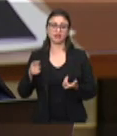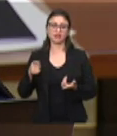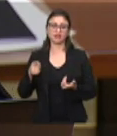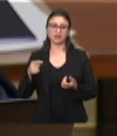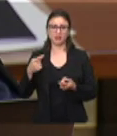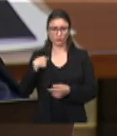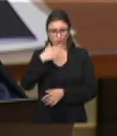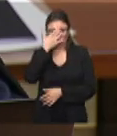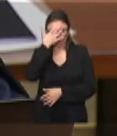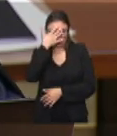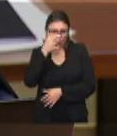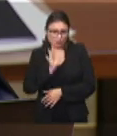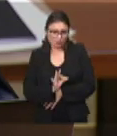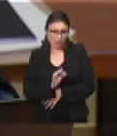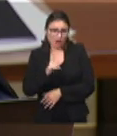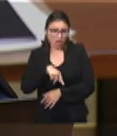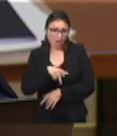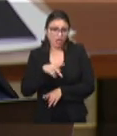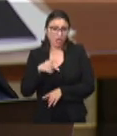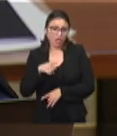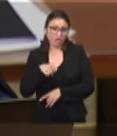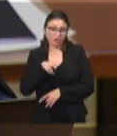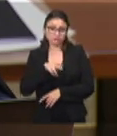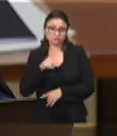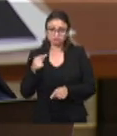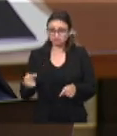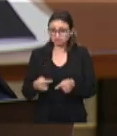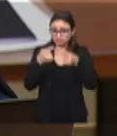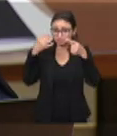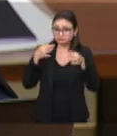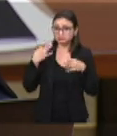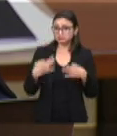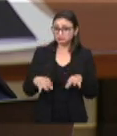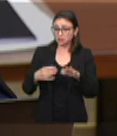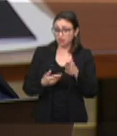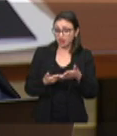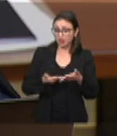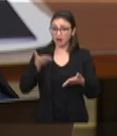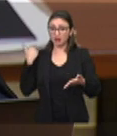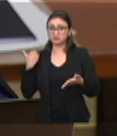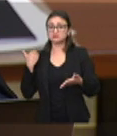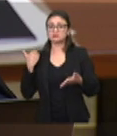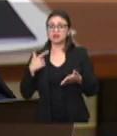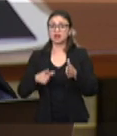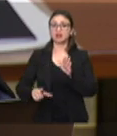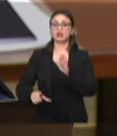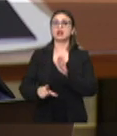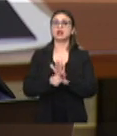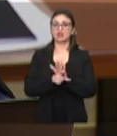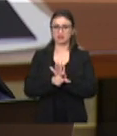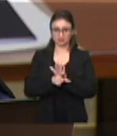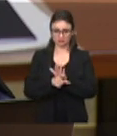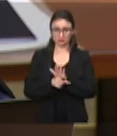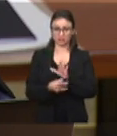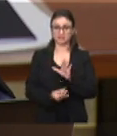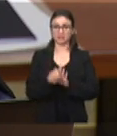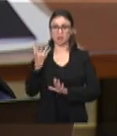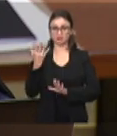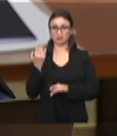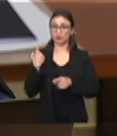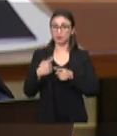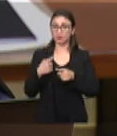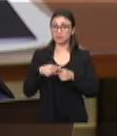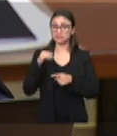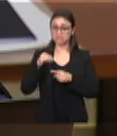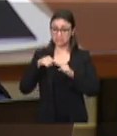estou entendendo, ela está valendo para os casos anteriores à vigência dessa lei, porque se forem